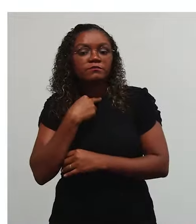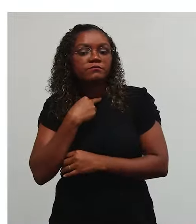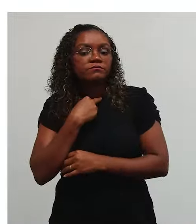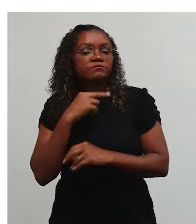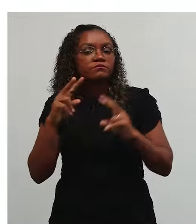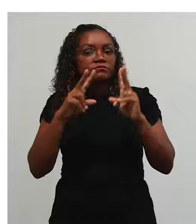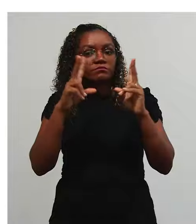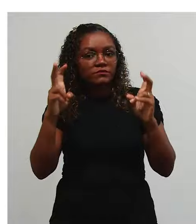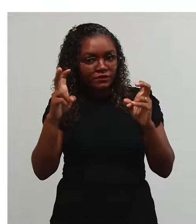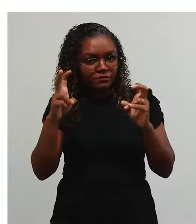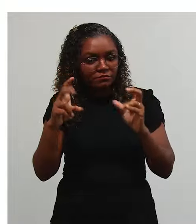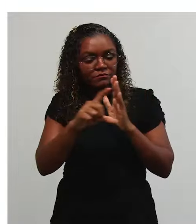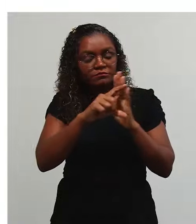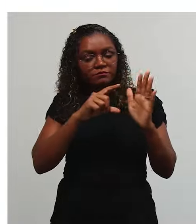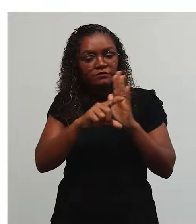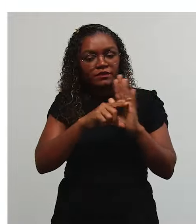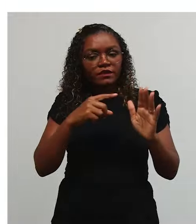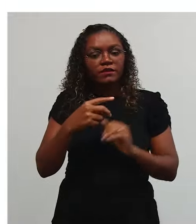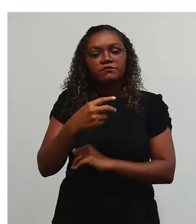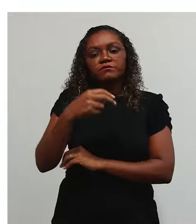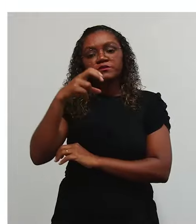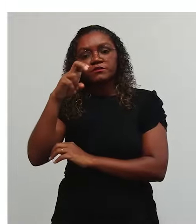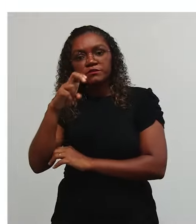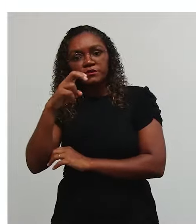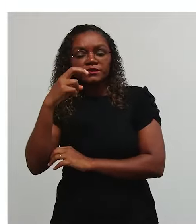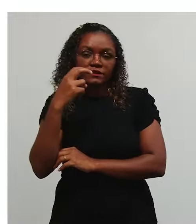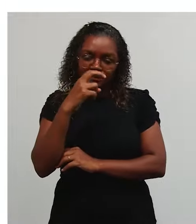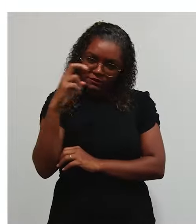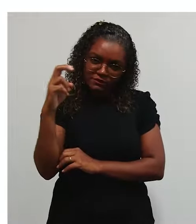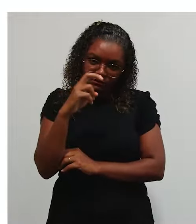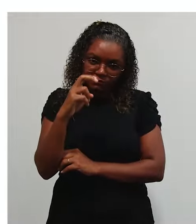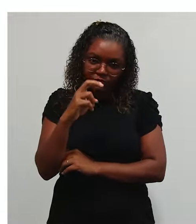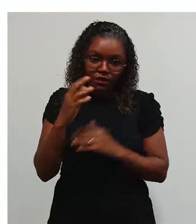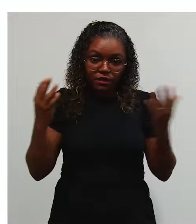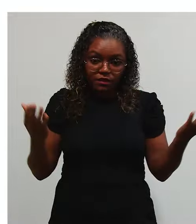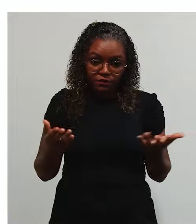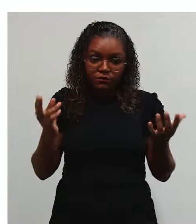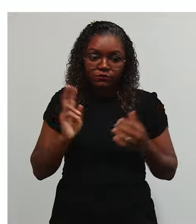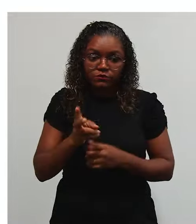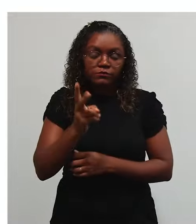155 parágrafo 2º 12g beleza vamos